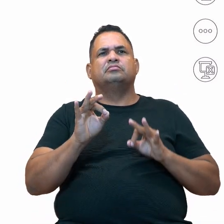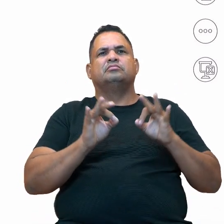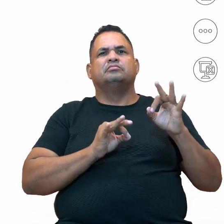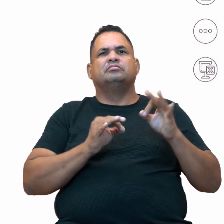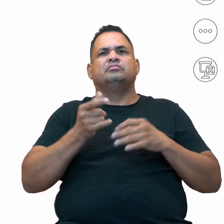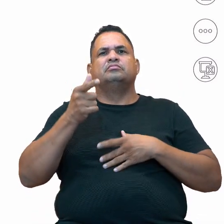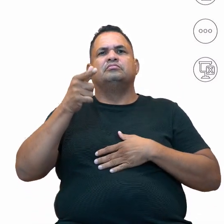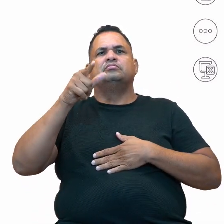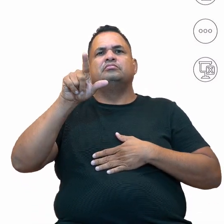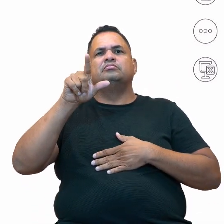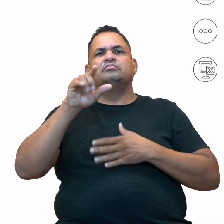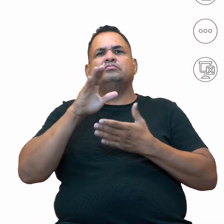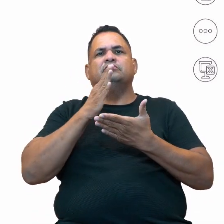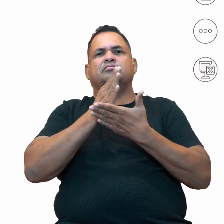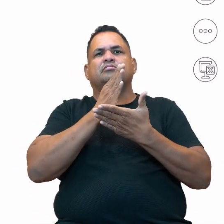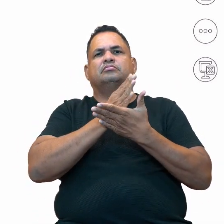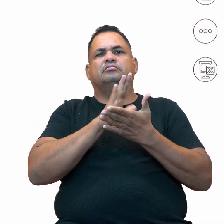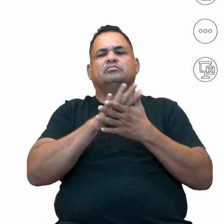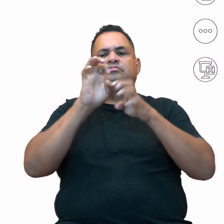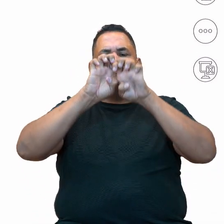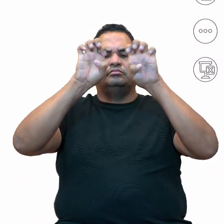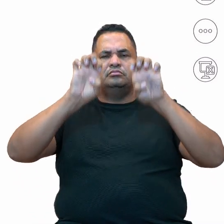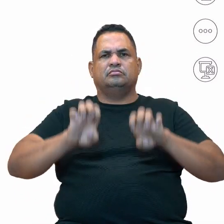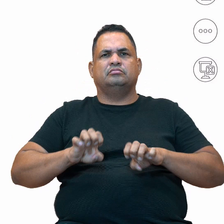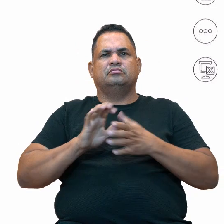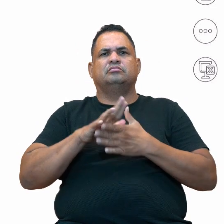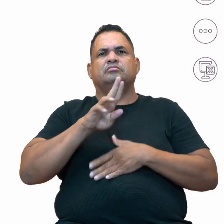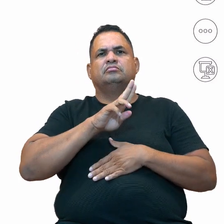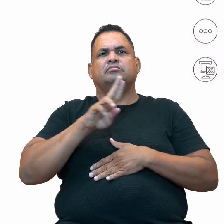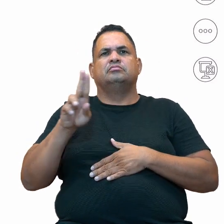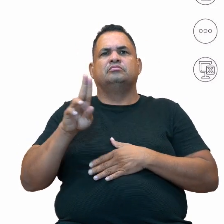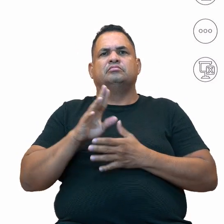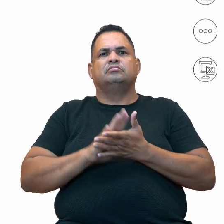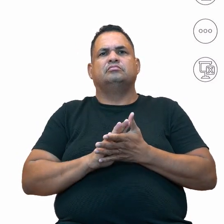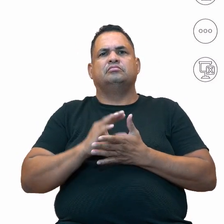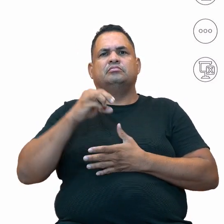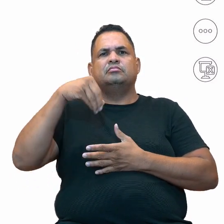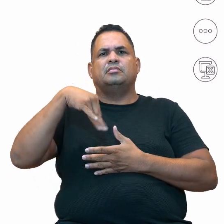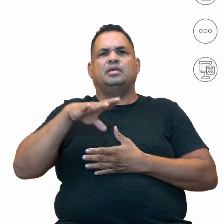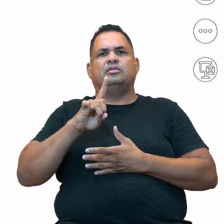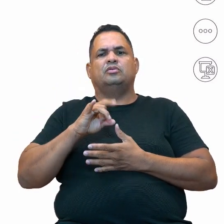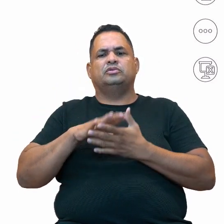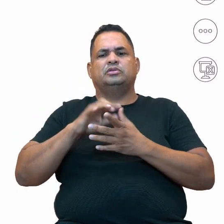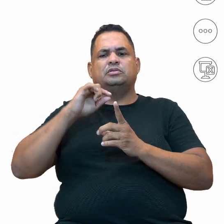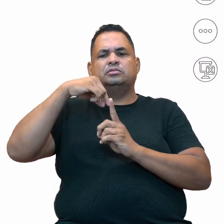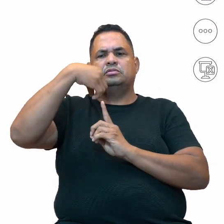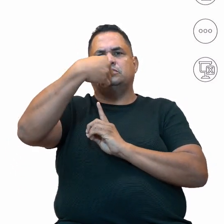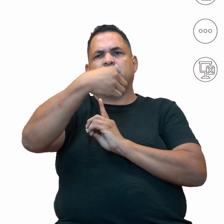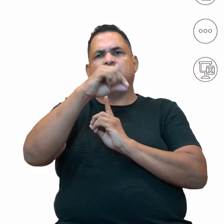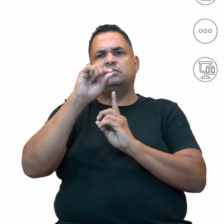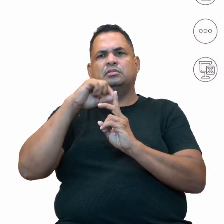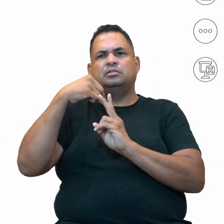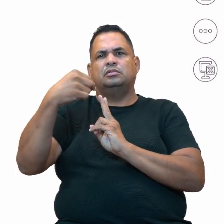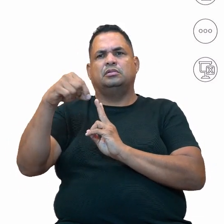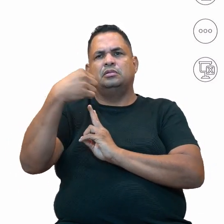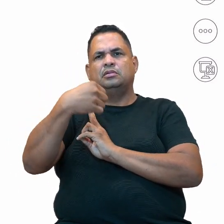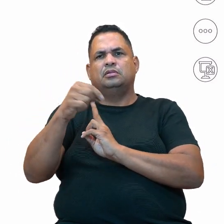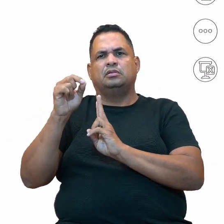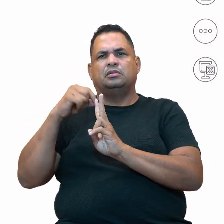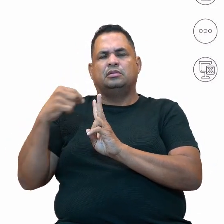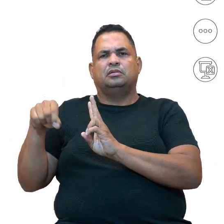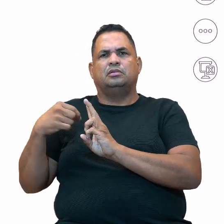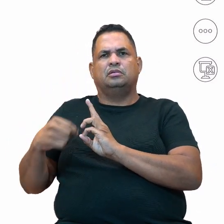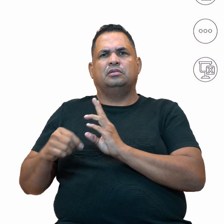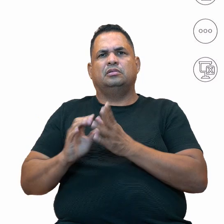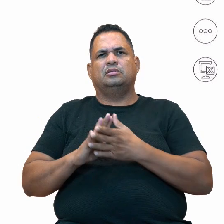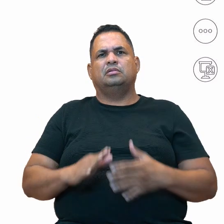outra parte, uma outra estrutura chamadas de medusas. E aí é como se fossem lavas. Essas lavas no início são